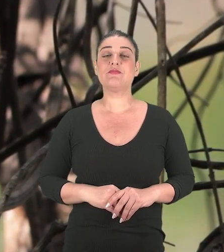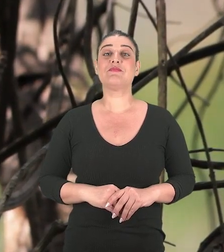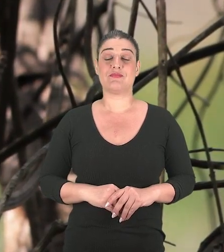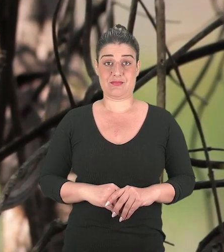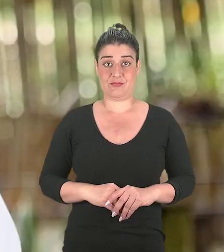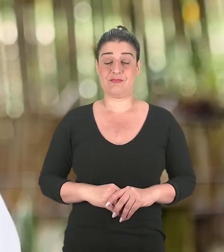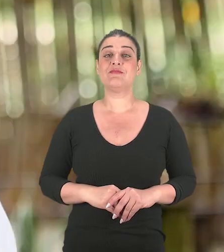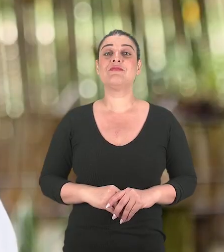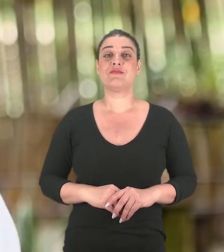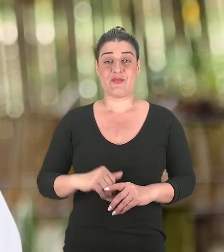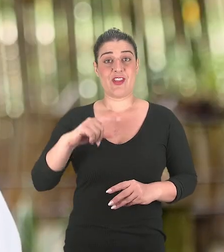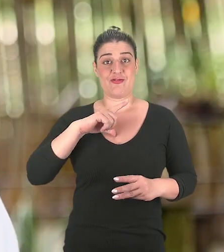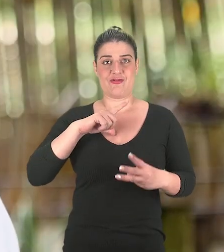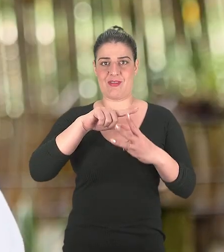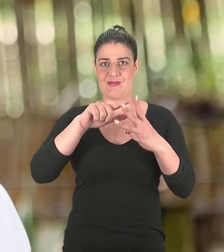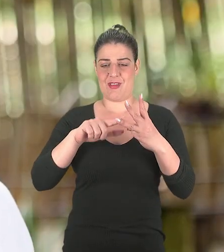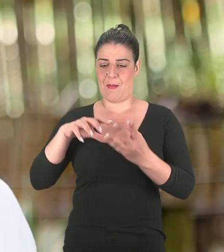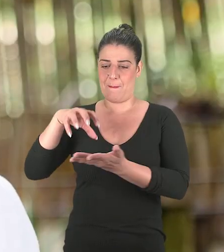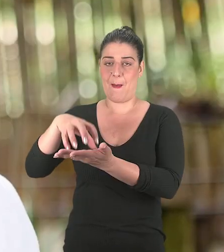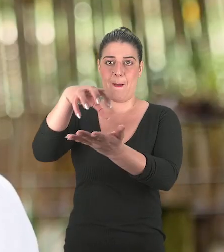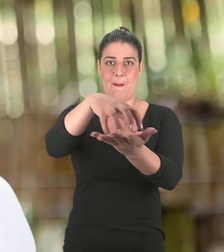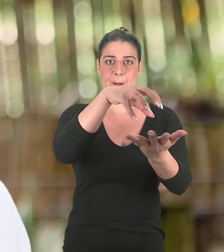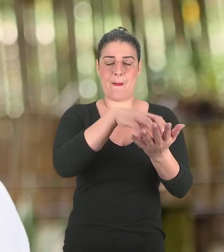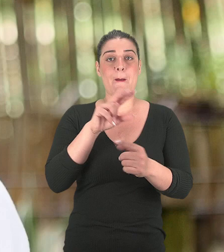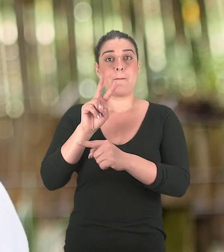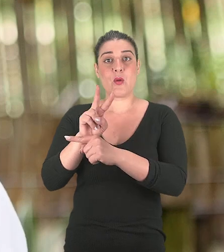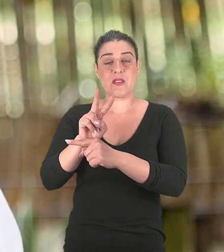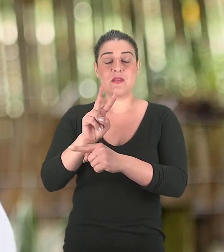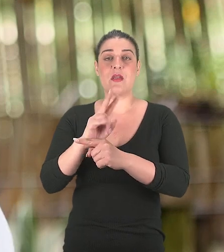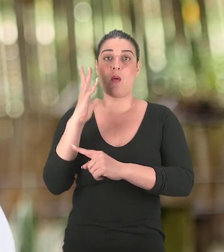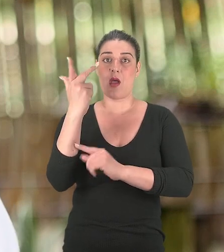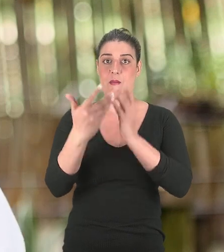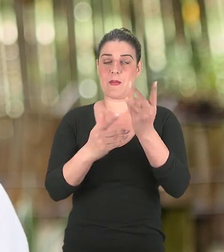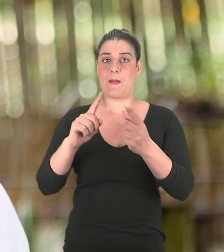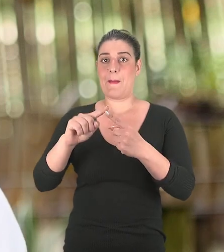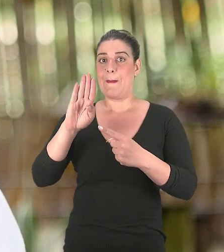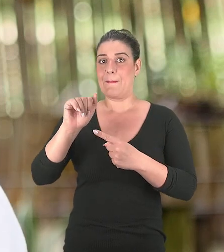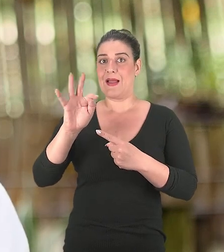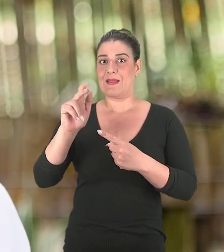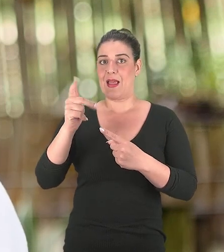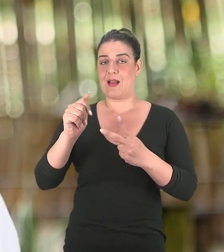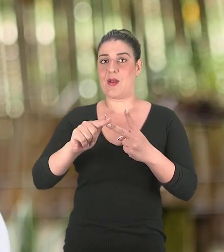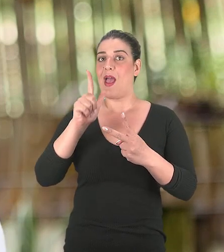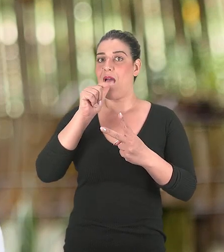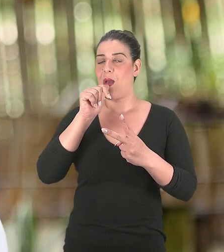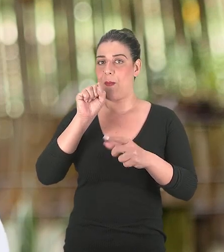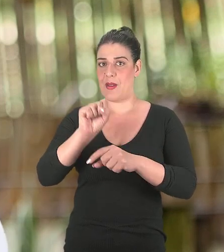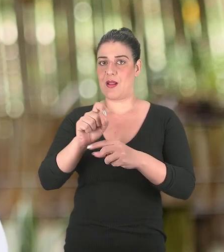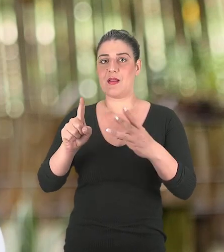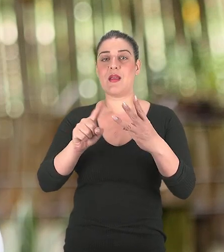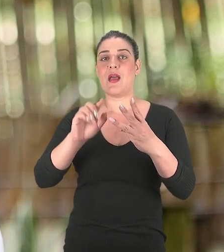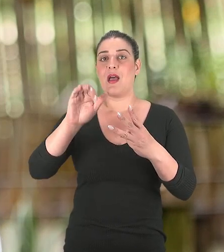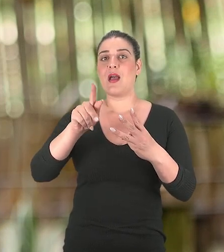Nós temos 3 unidades de conservação, que são as áreas de proteção ambiental, a do Batalha, do Água Parada e do Vargem Limpa Campo Novo, onde